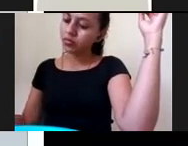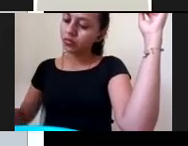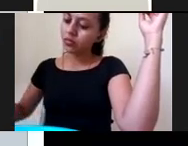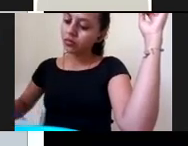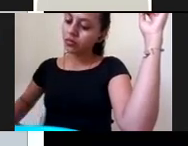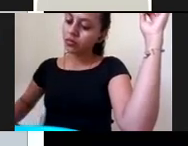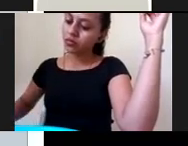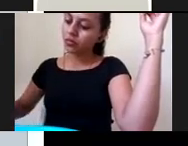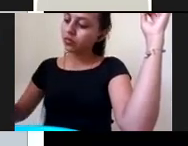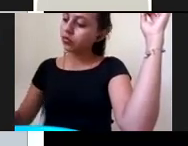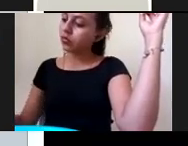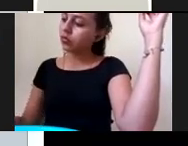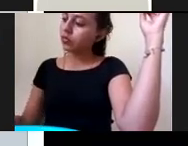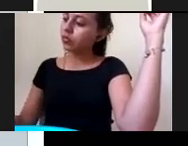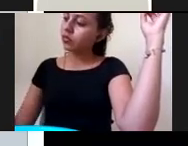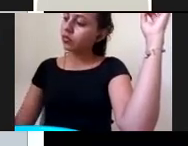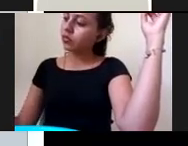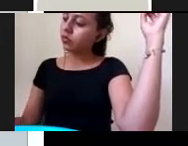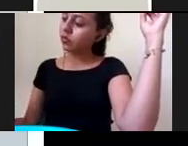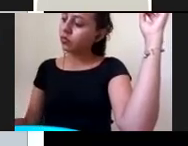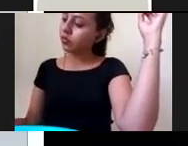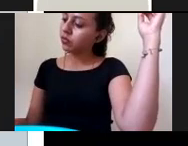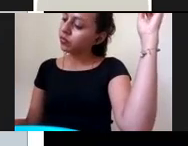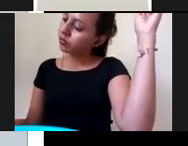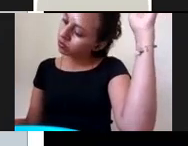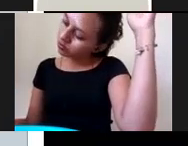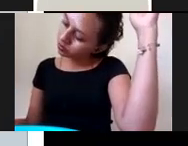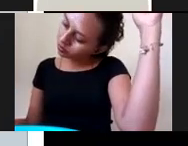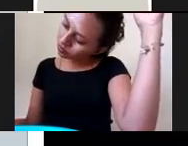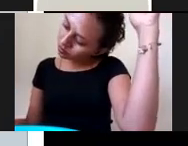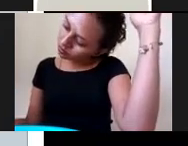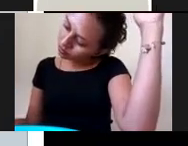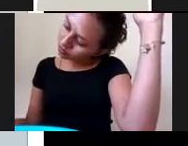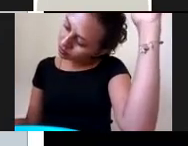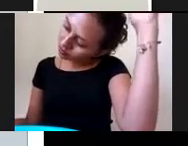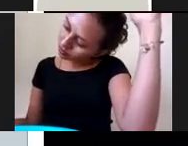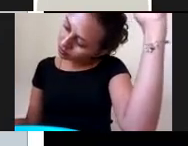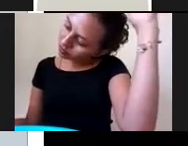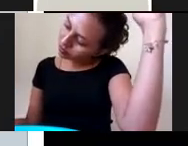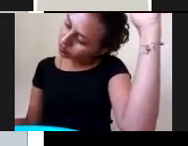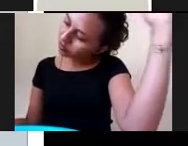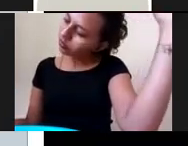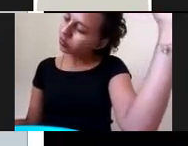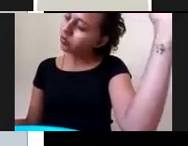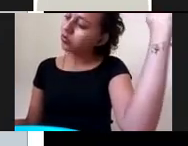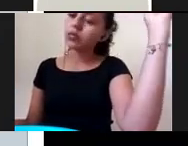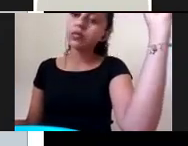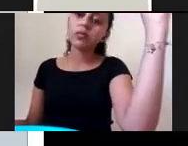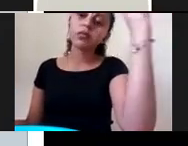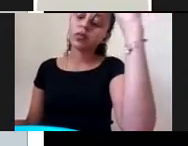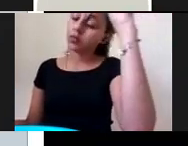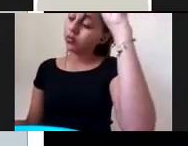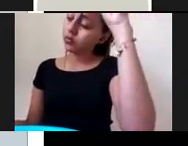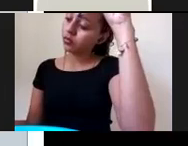é normotenso. Se ele tiver com a pressão alta, é hipertenso. E se ele tiver com a pressão baixa, é